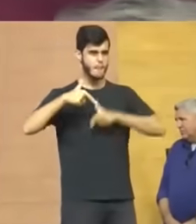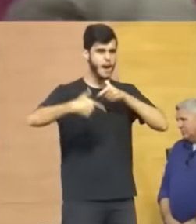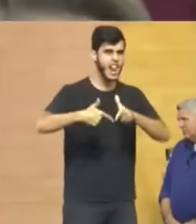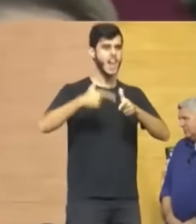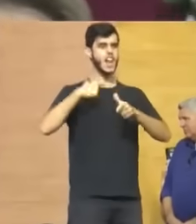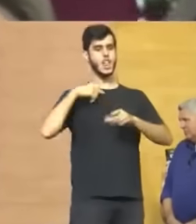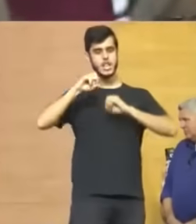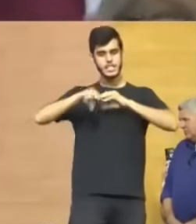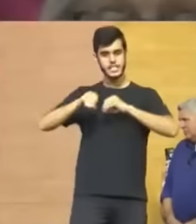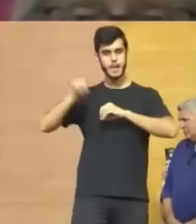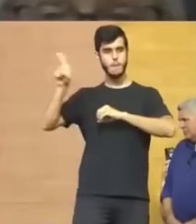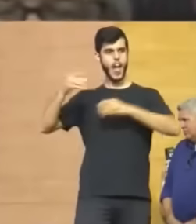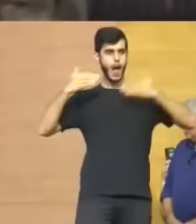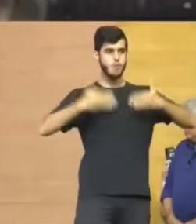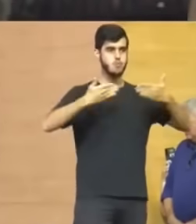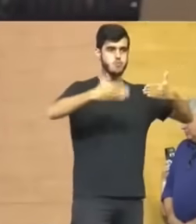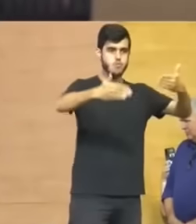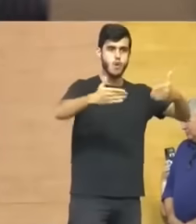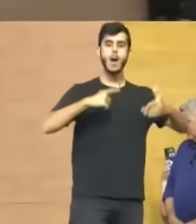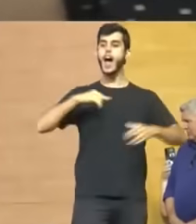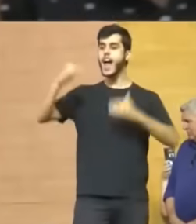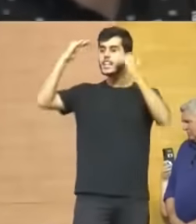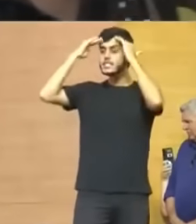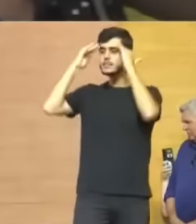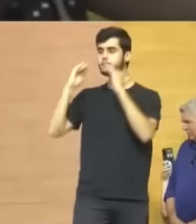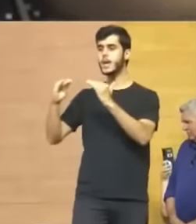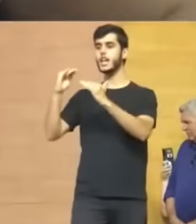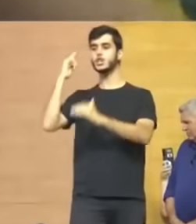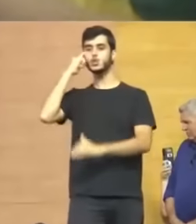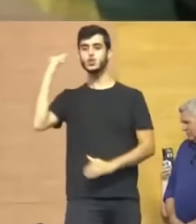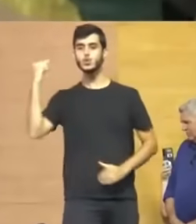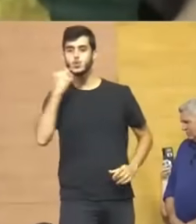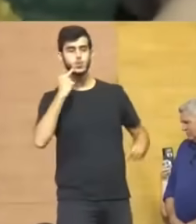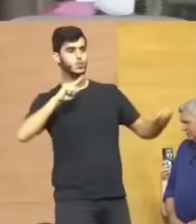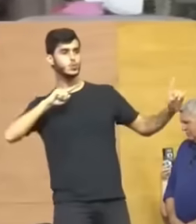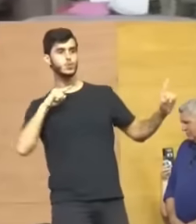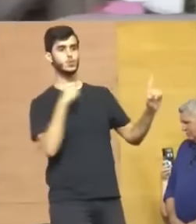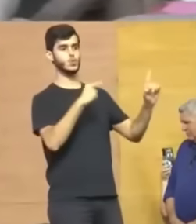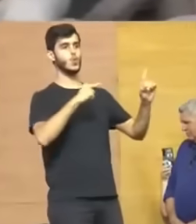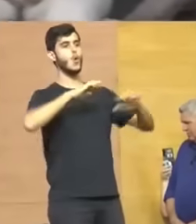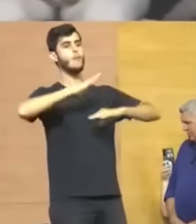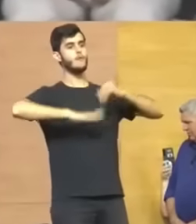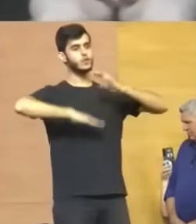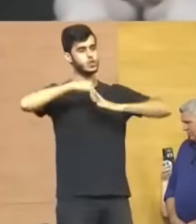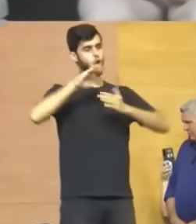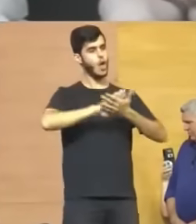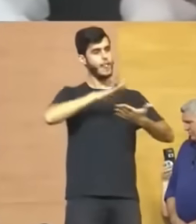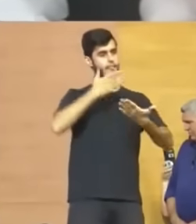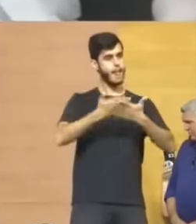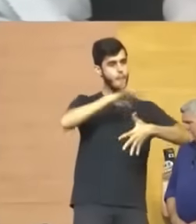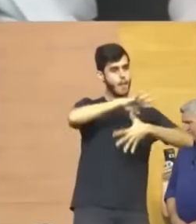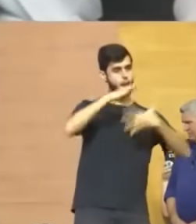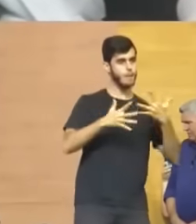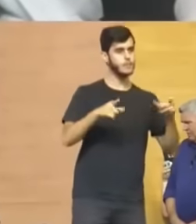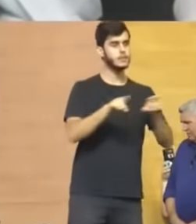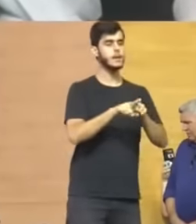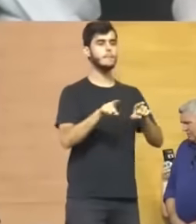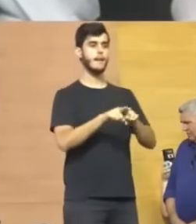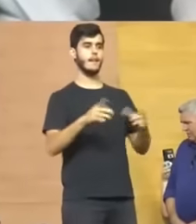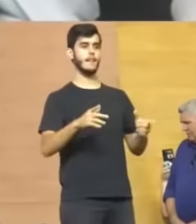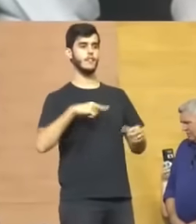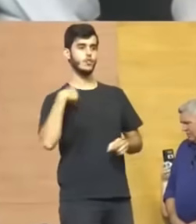Esplanada a respeitar a figura da pessoa surda e os nossos profissionais intérpretes de Libras. E